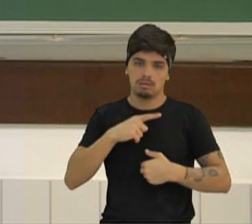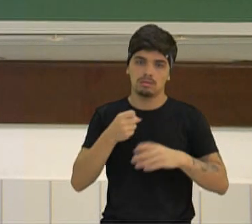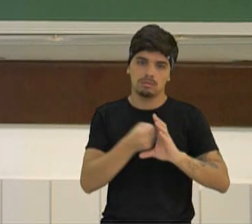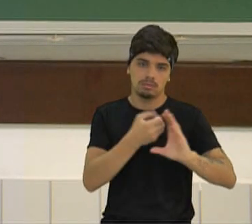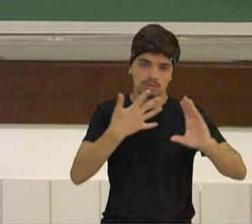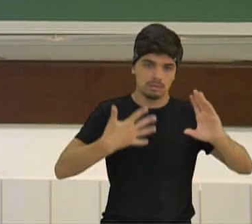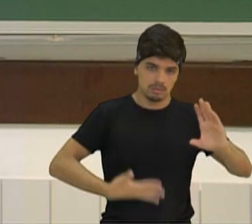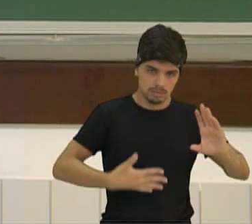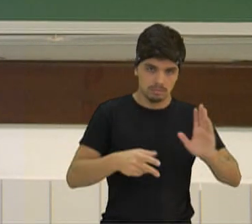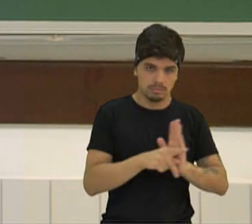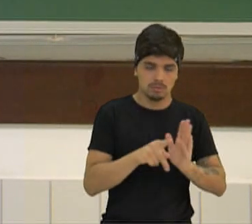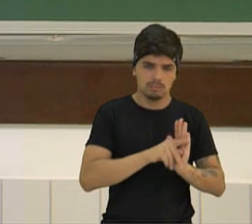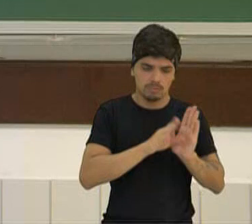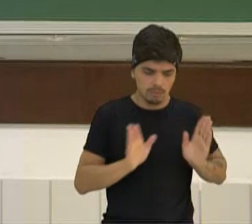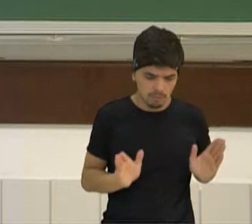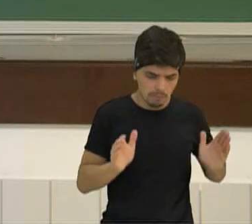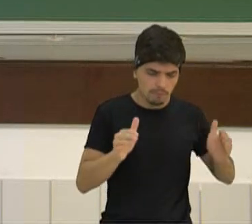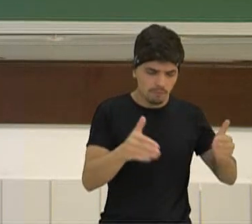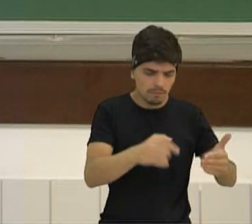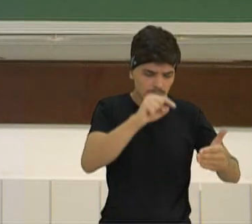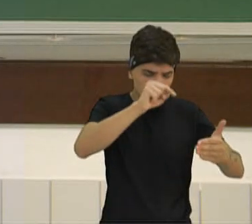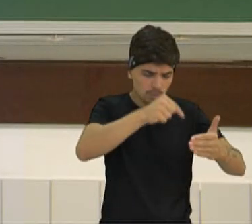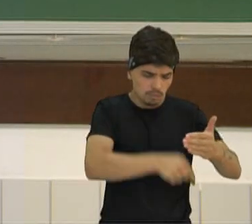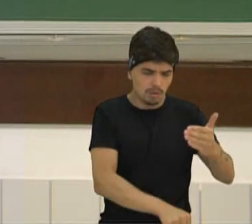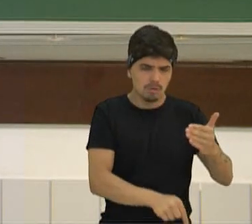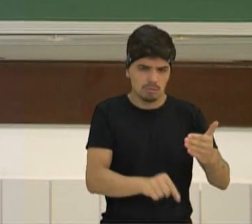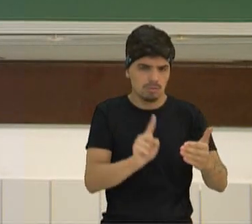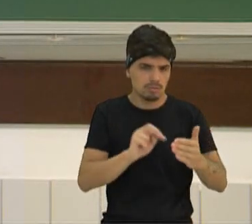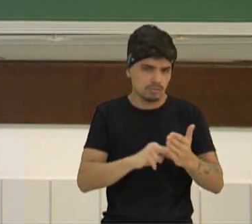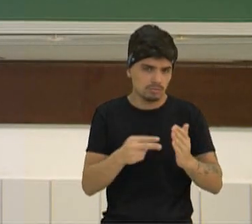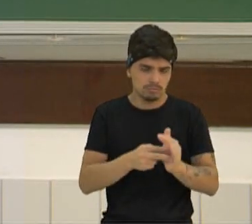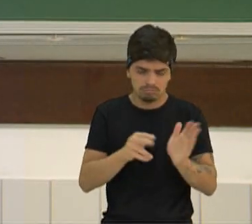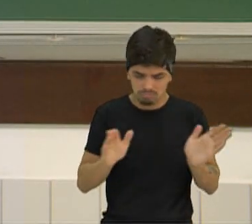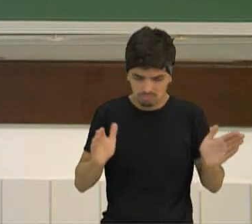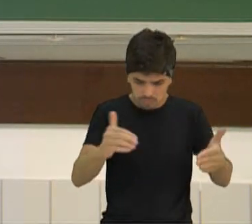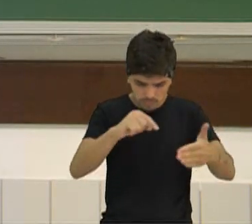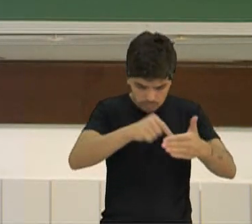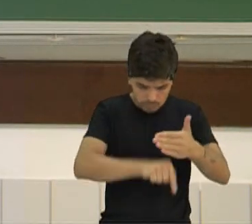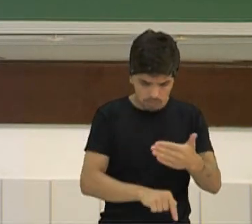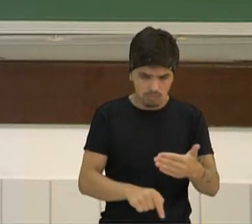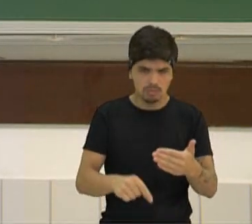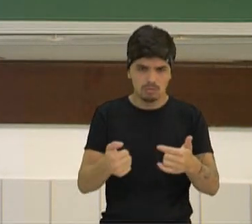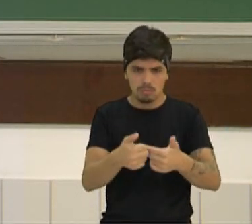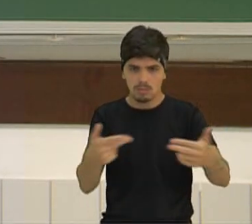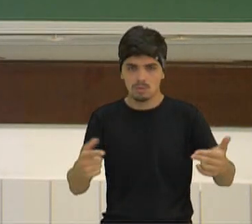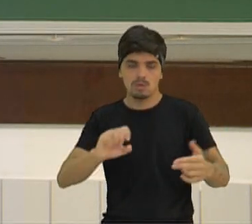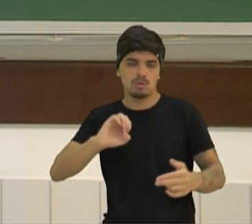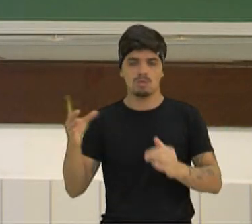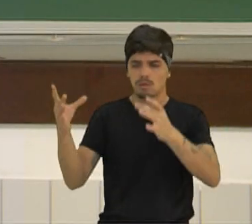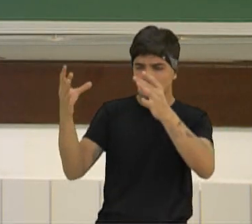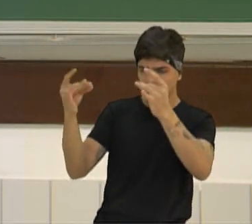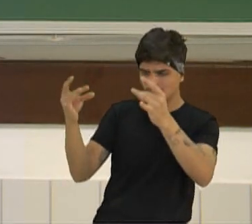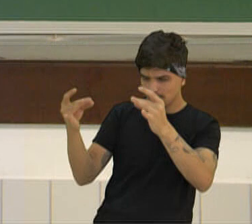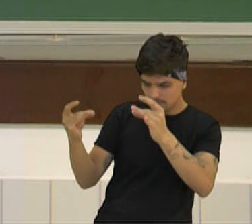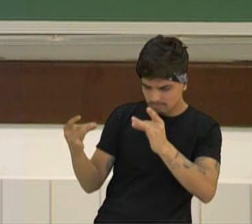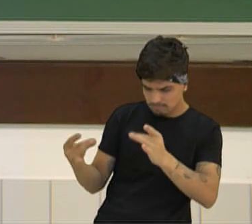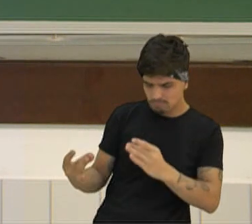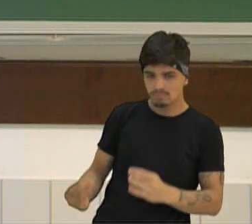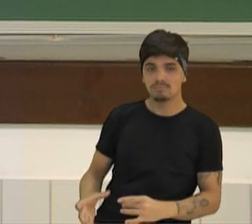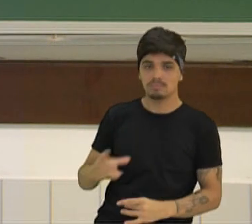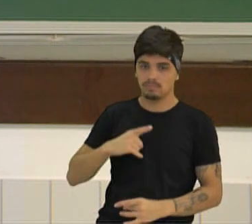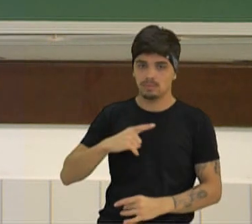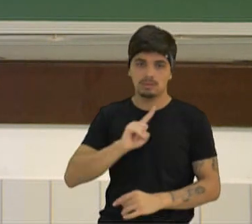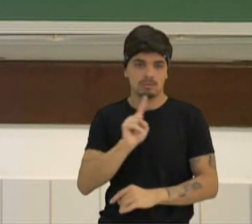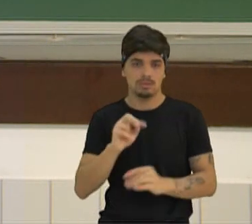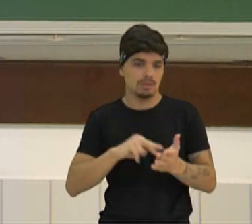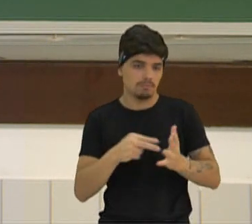característica do hiperfoco O que é se focar demais em alguma coisa ou são pessoas muito muito muito detalhistas não quer dizer